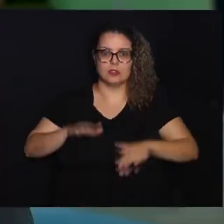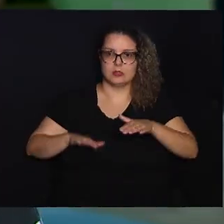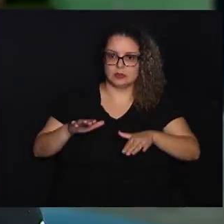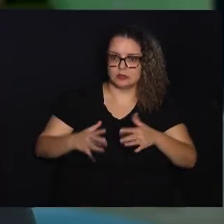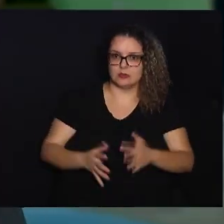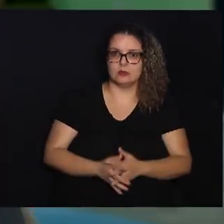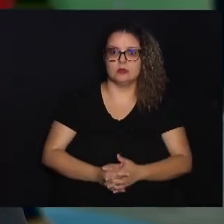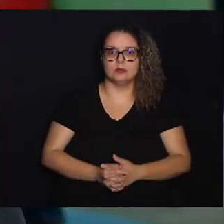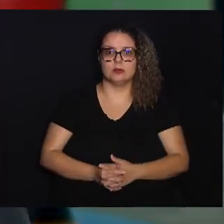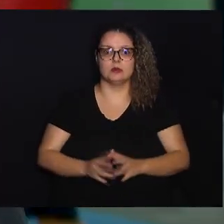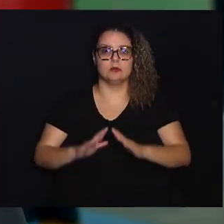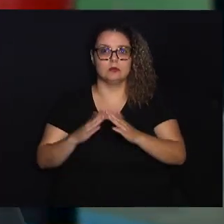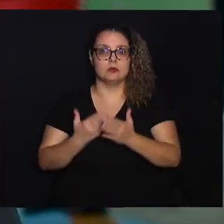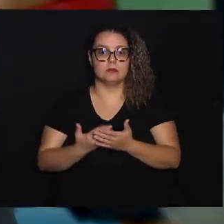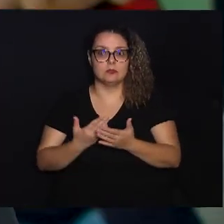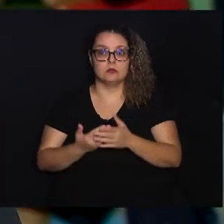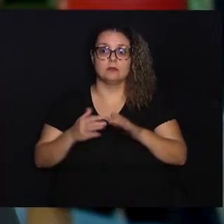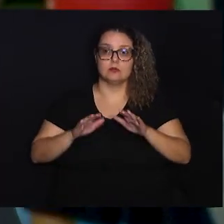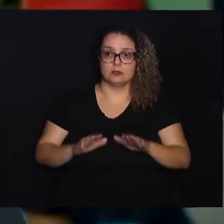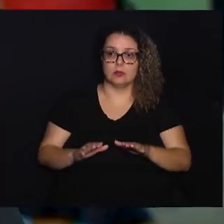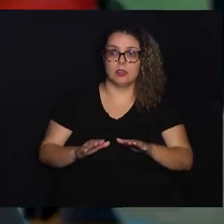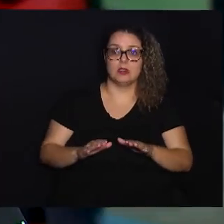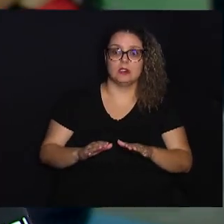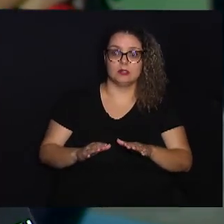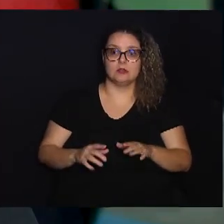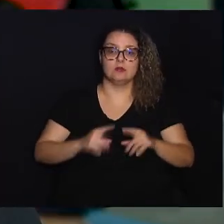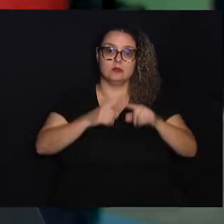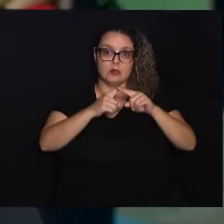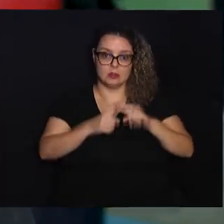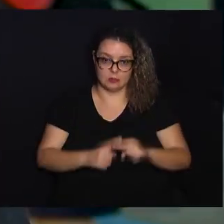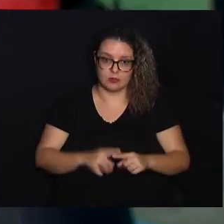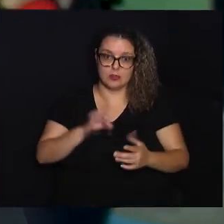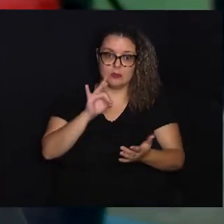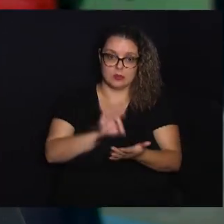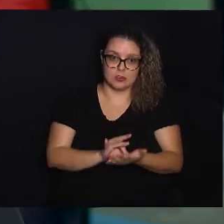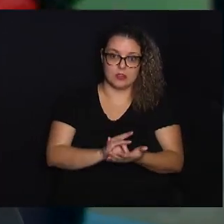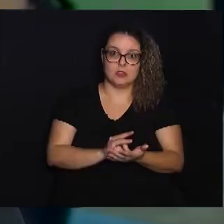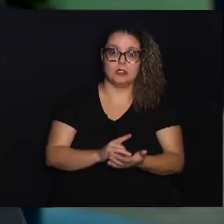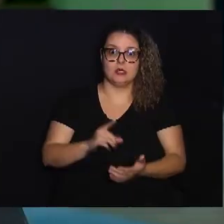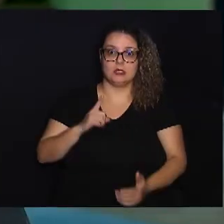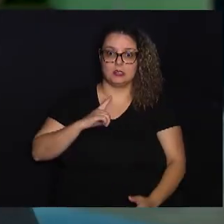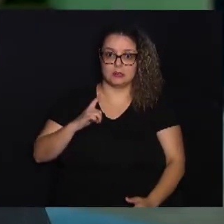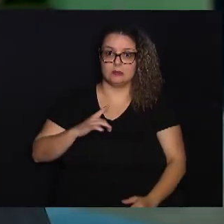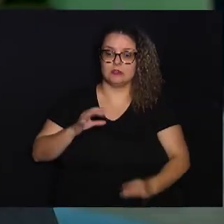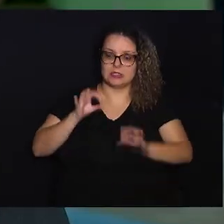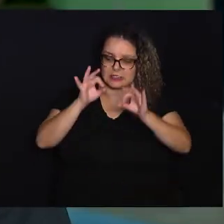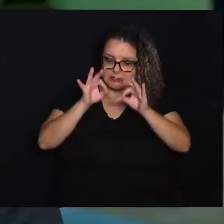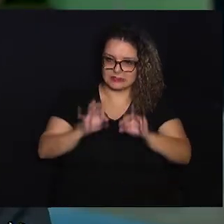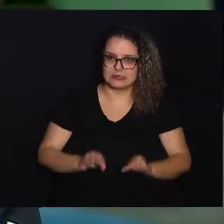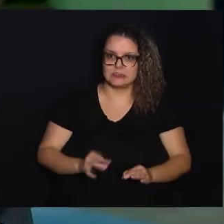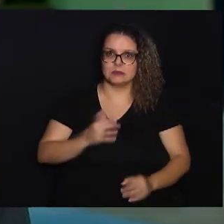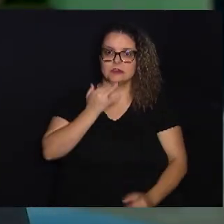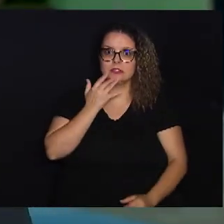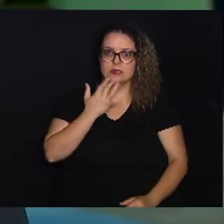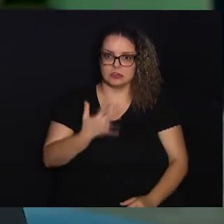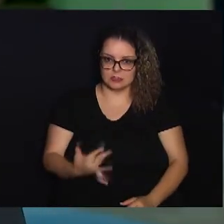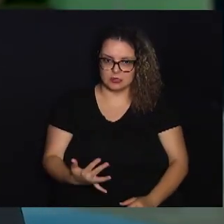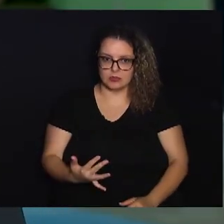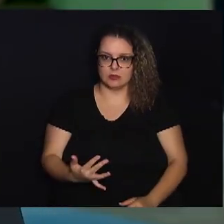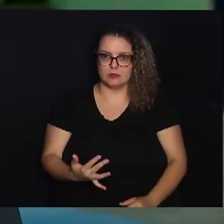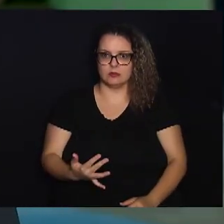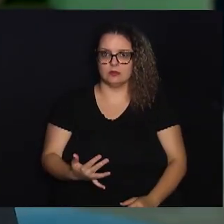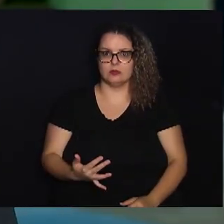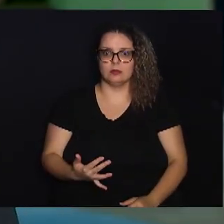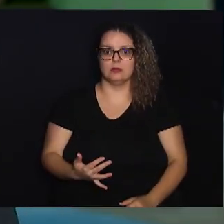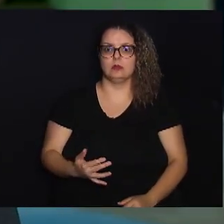de uniforme, dependendo da escola. Mas assim, para uma competição oficial, você tem que estar exatamente na